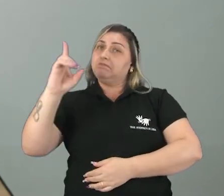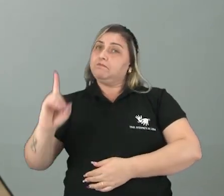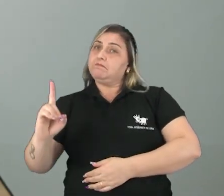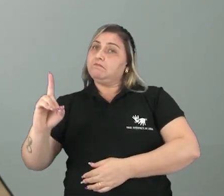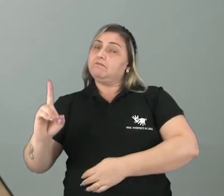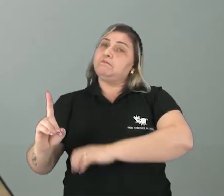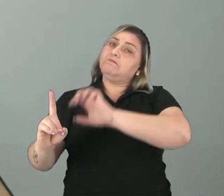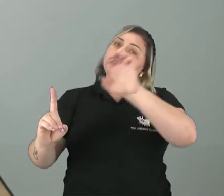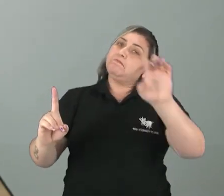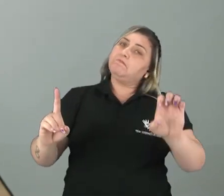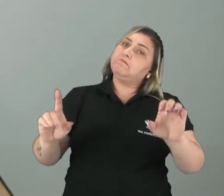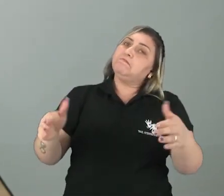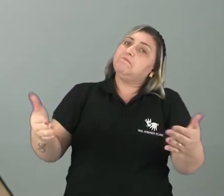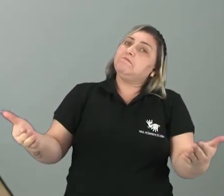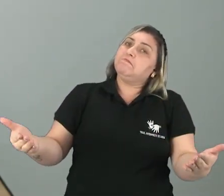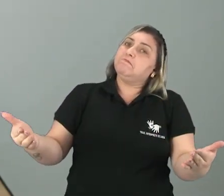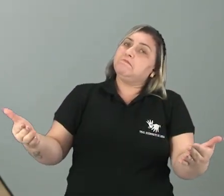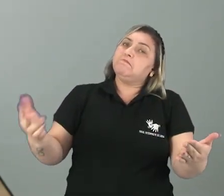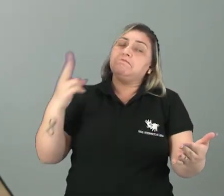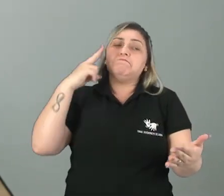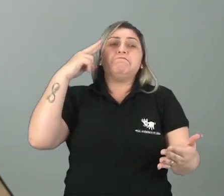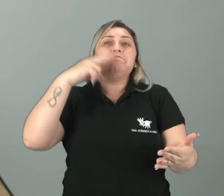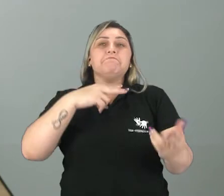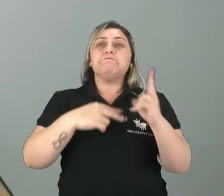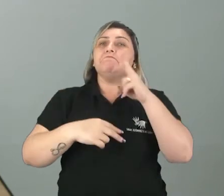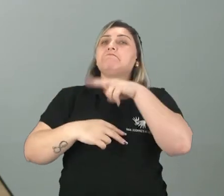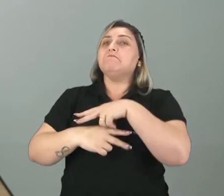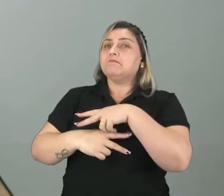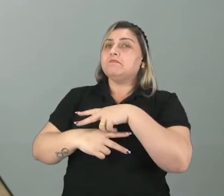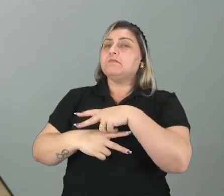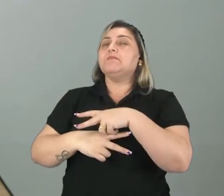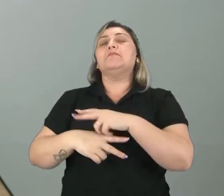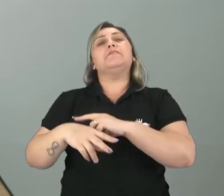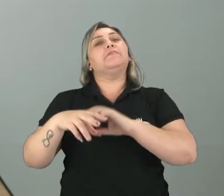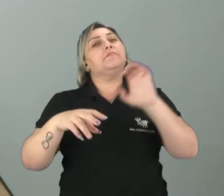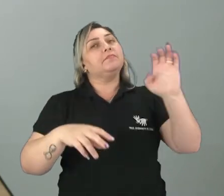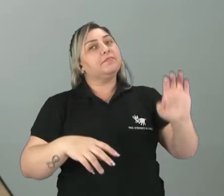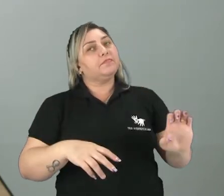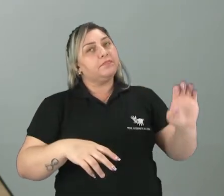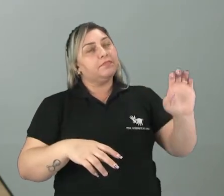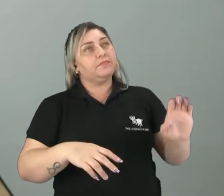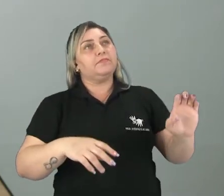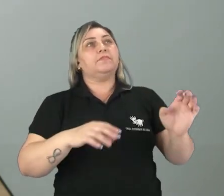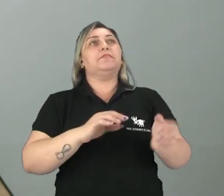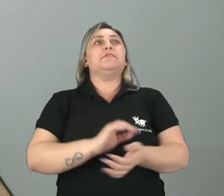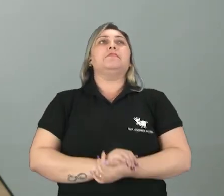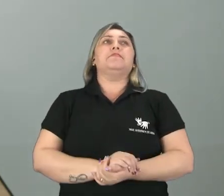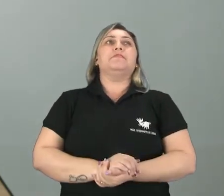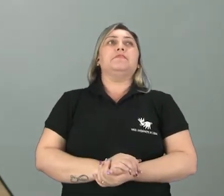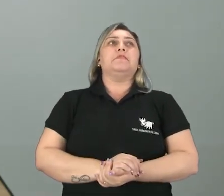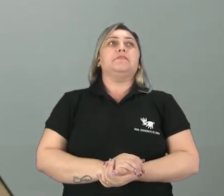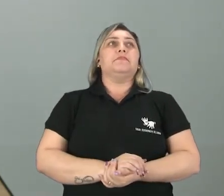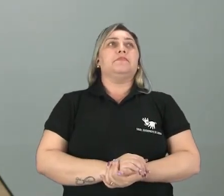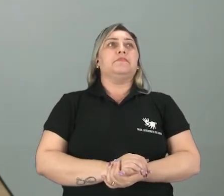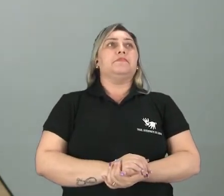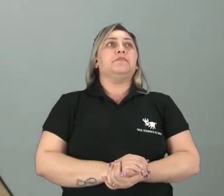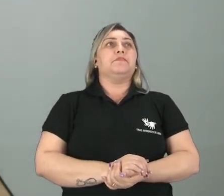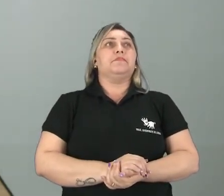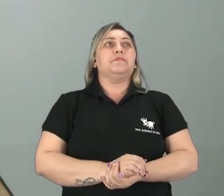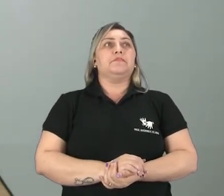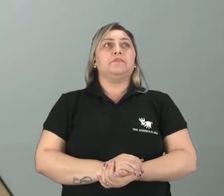direita ou para esquerda ele está para a esquerda isso mesmo